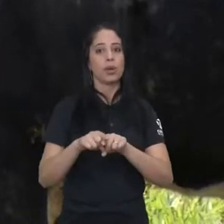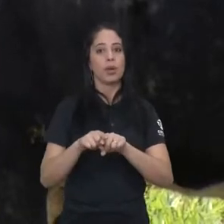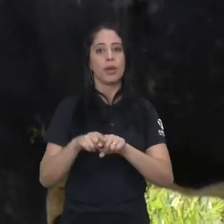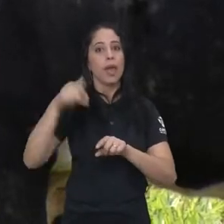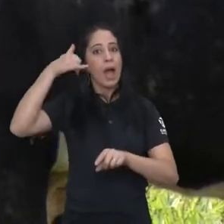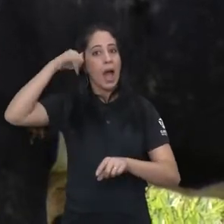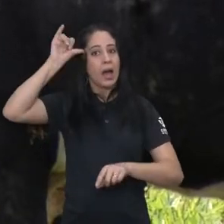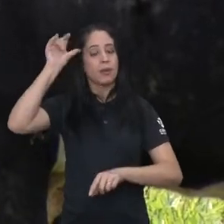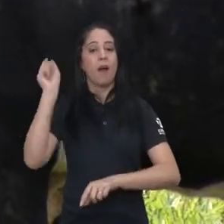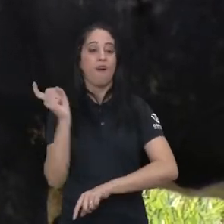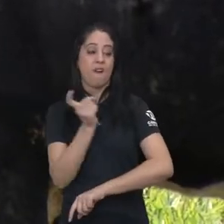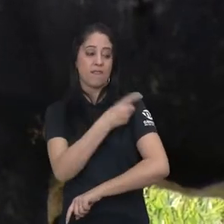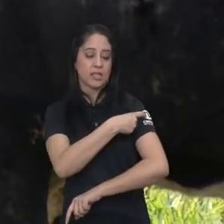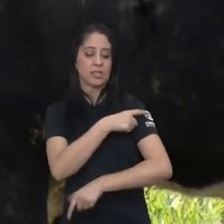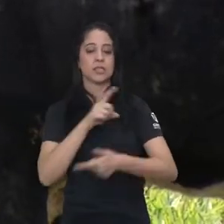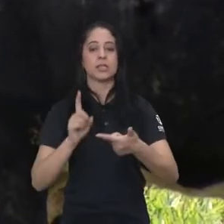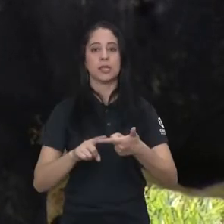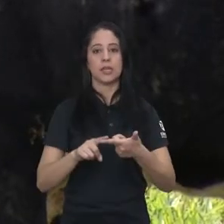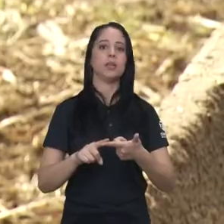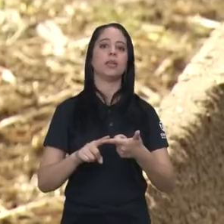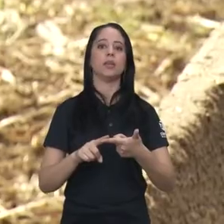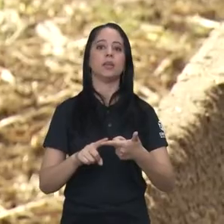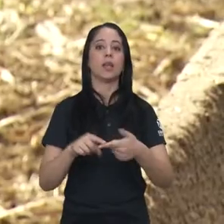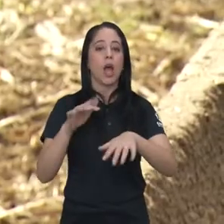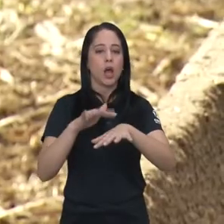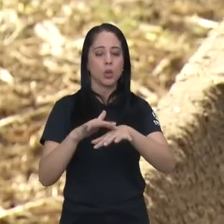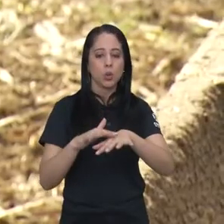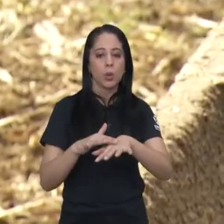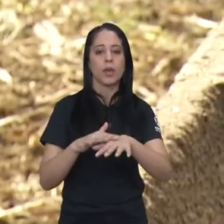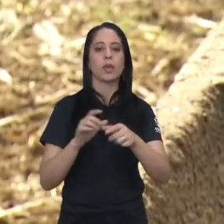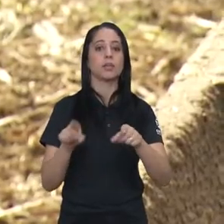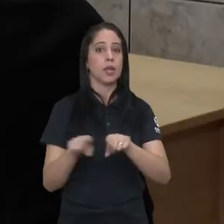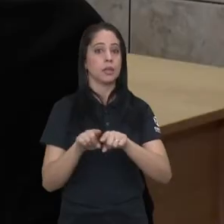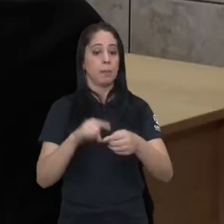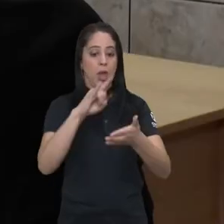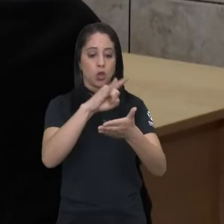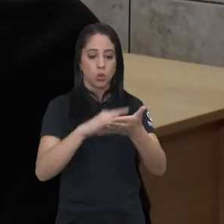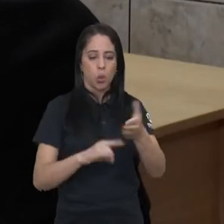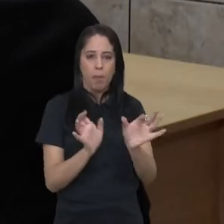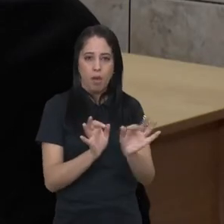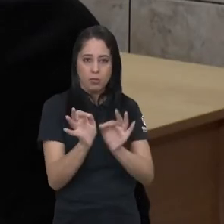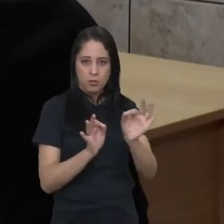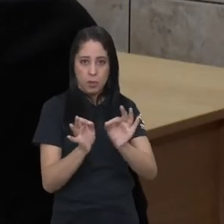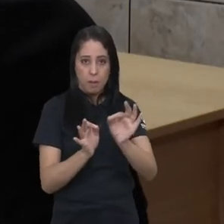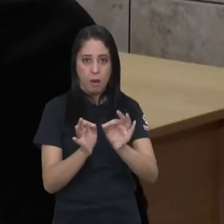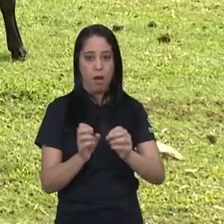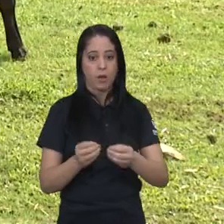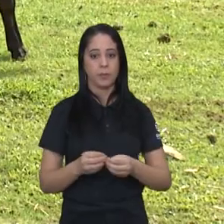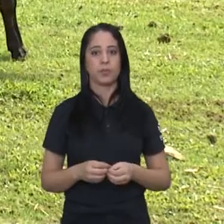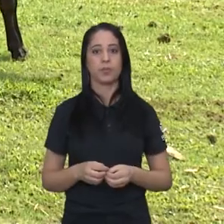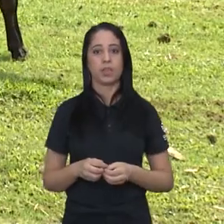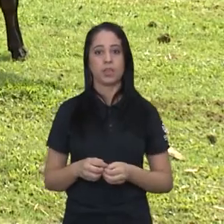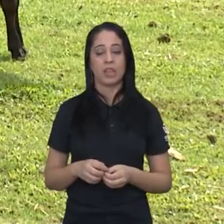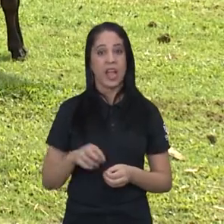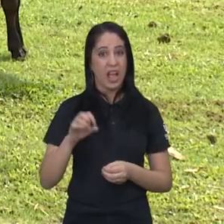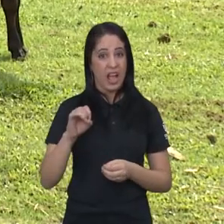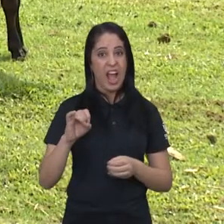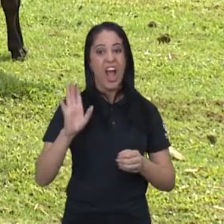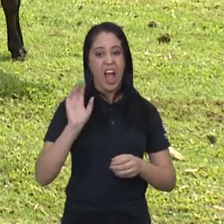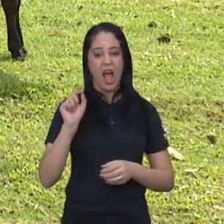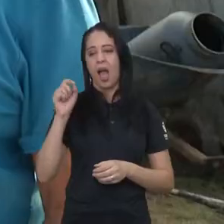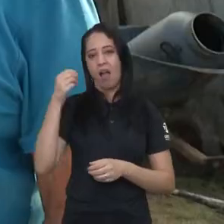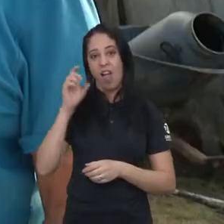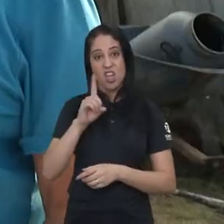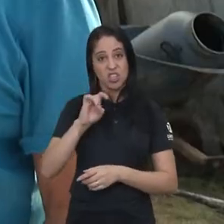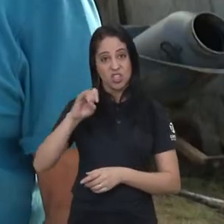como a vacinação dos rebanhos contra febre aftosa Brucelose raiva além da emissão de documentos para quem nasceu